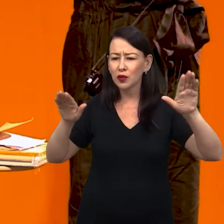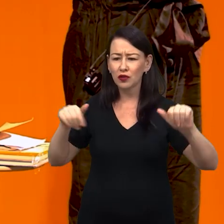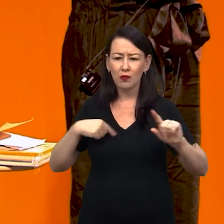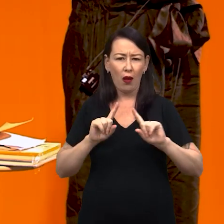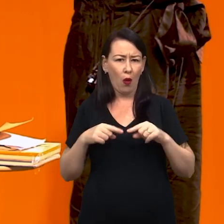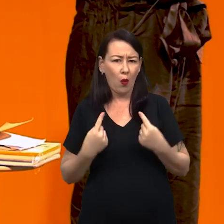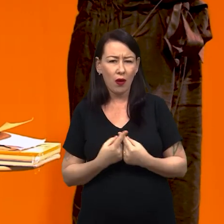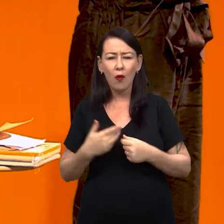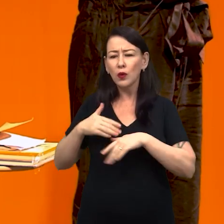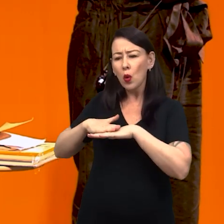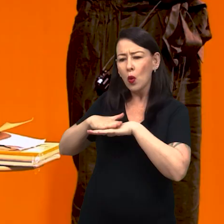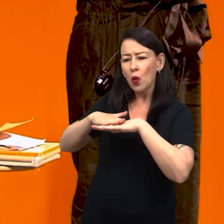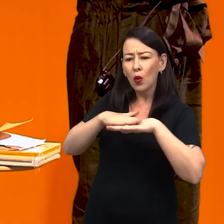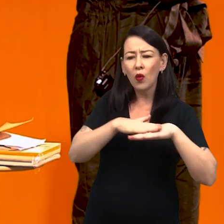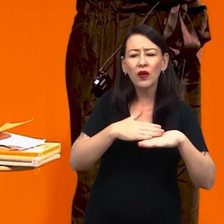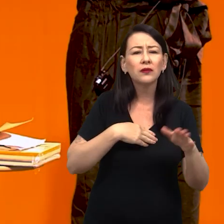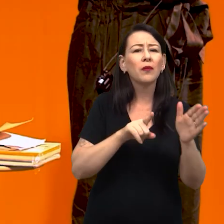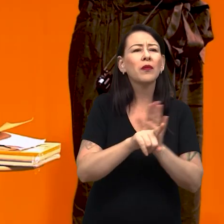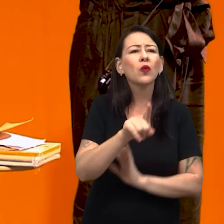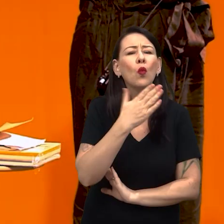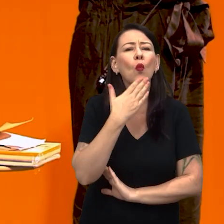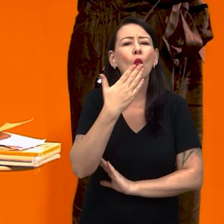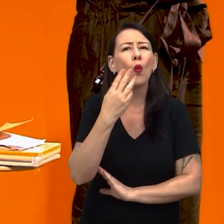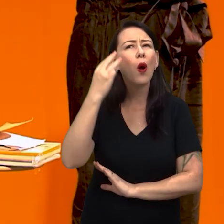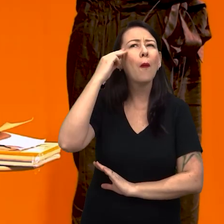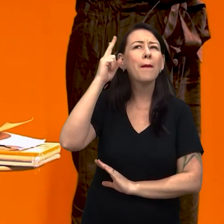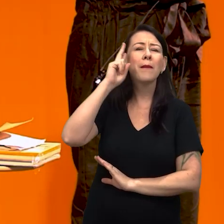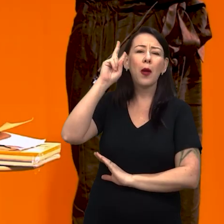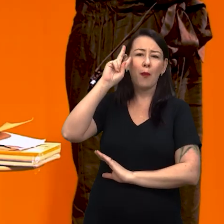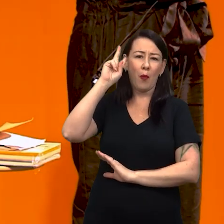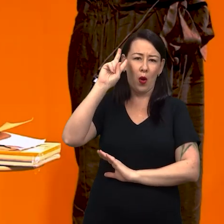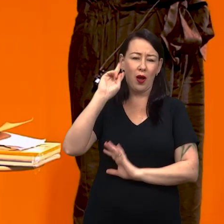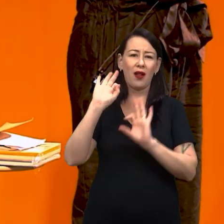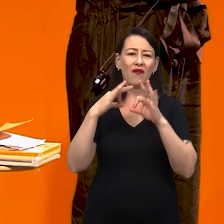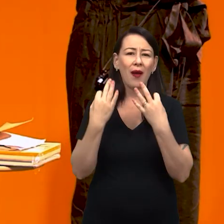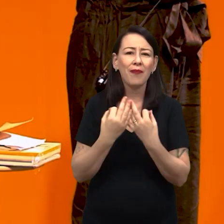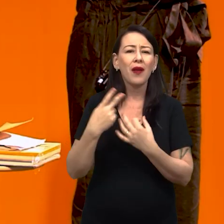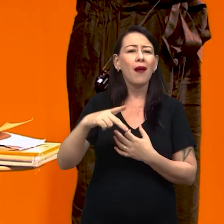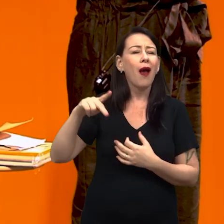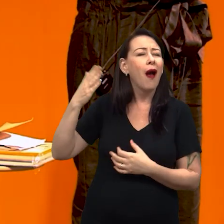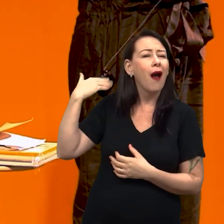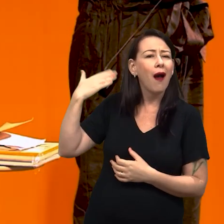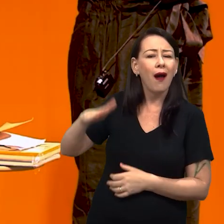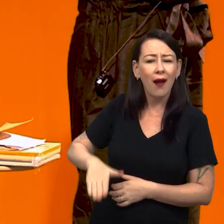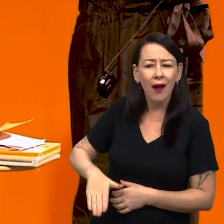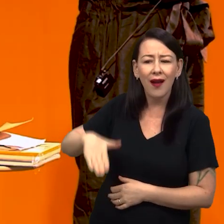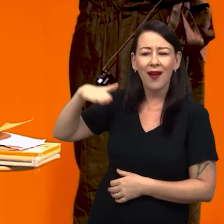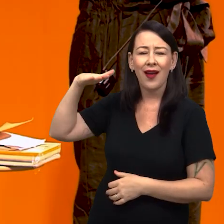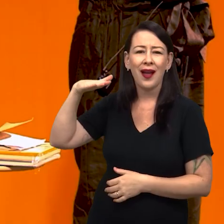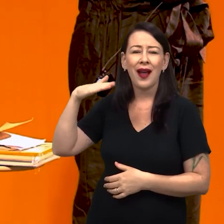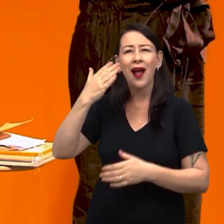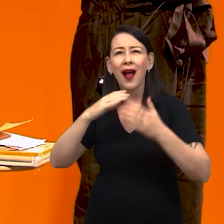reunia, comecei a reunir a família para perguntar quais eram as memórias dessa família, das suas infâncias, do